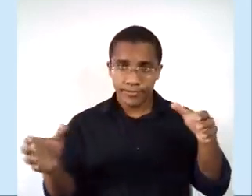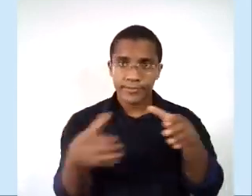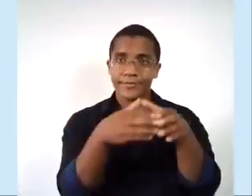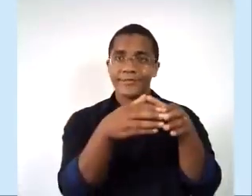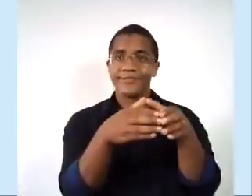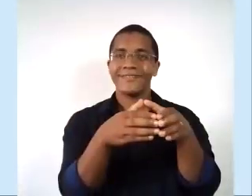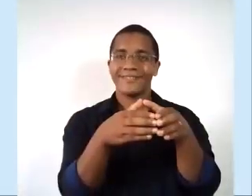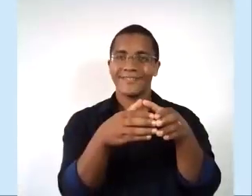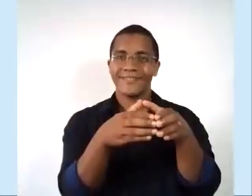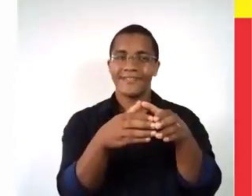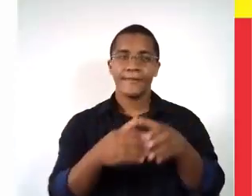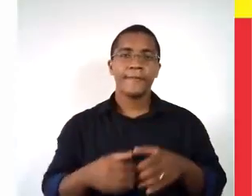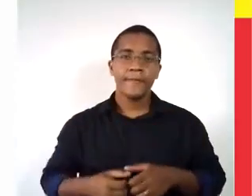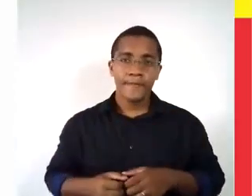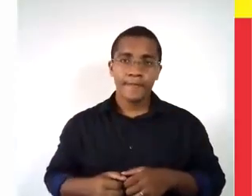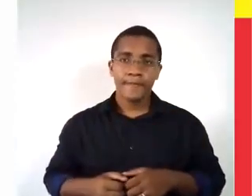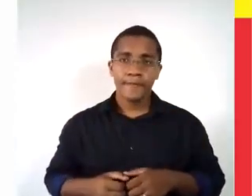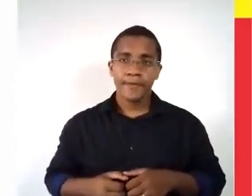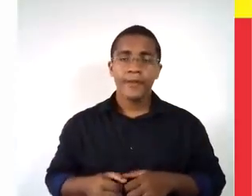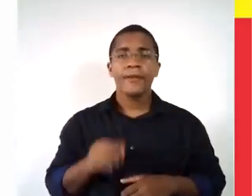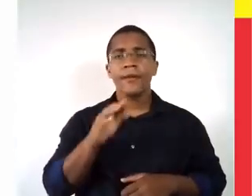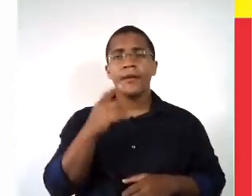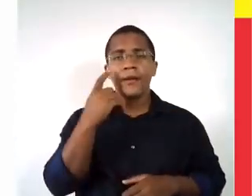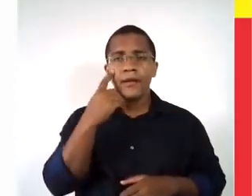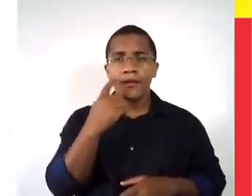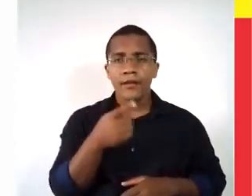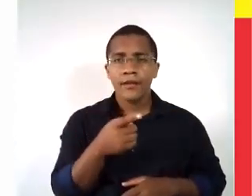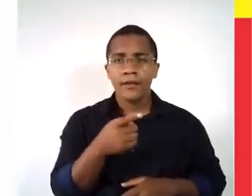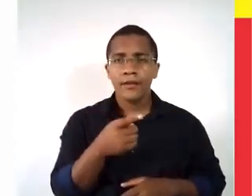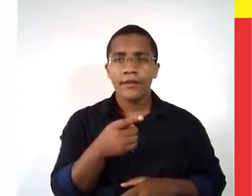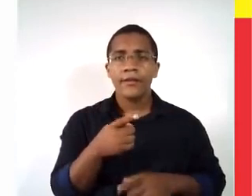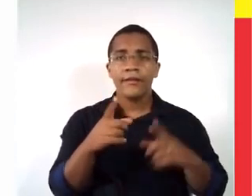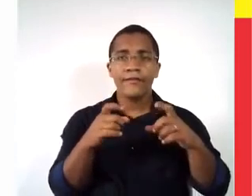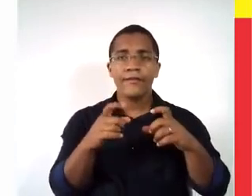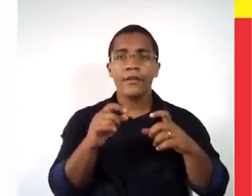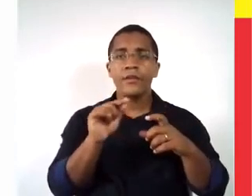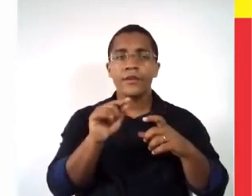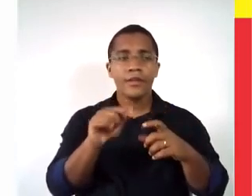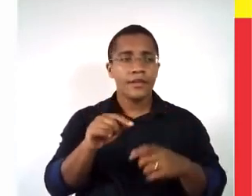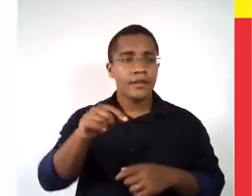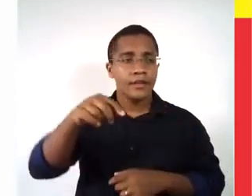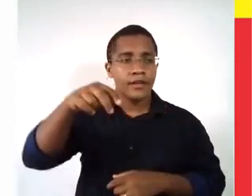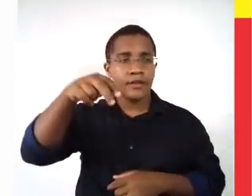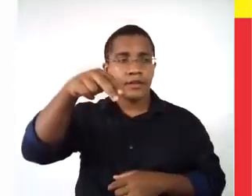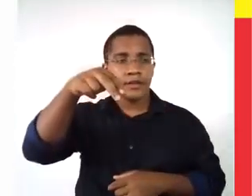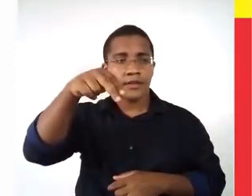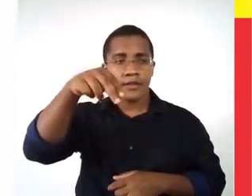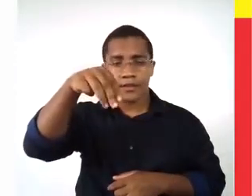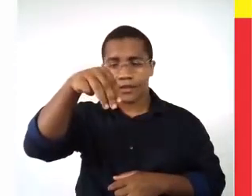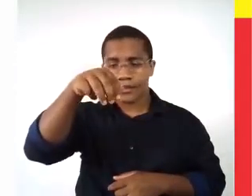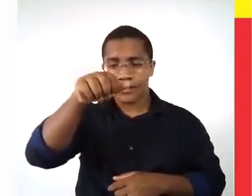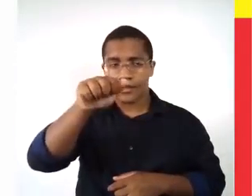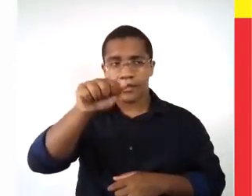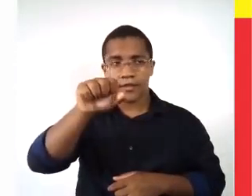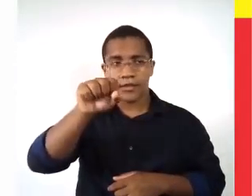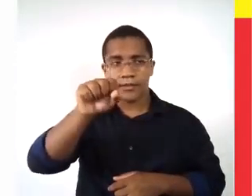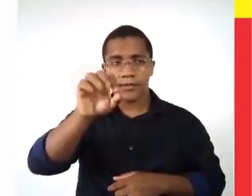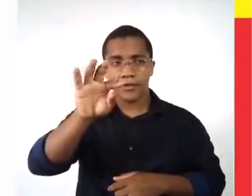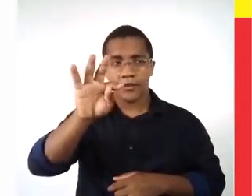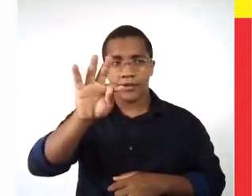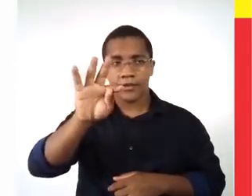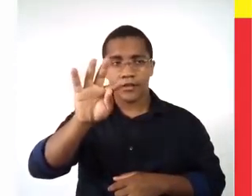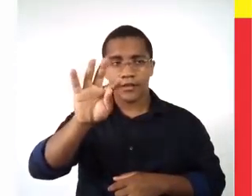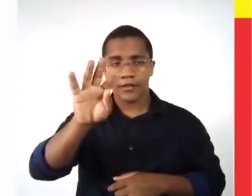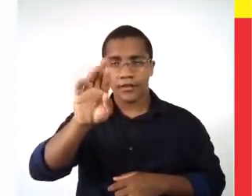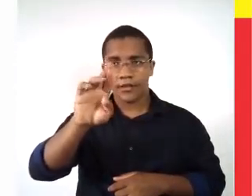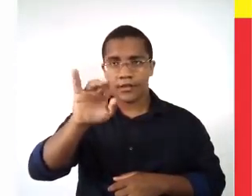União Europeia, ok? Gente, essa imagem que vocês vêem agora vai ser a do Tratado de Maastricht, tá? O Tratado de Maastricht vai ser um tratado